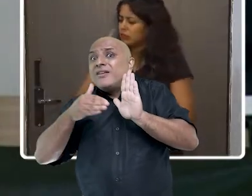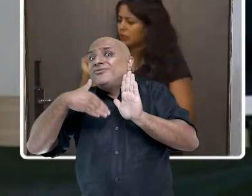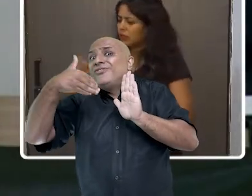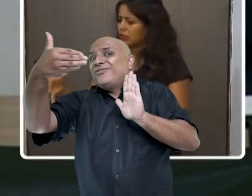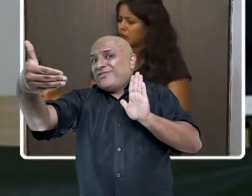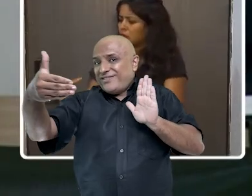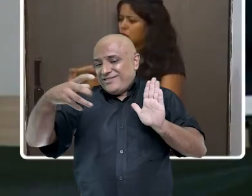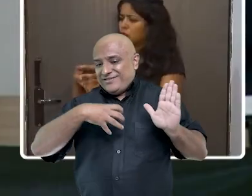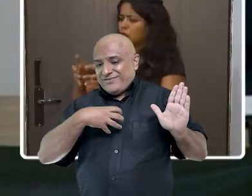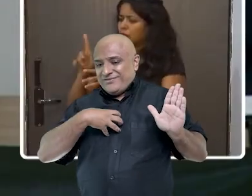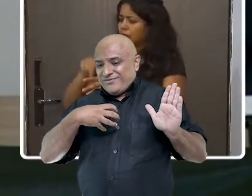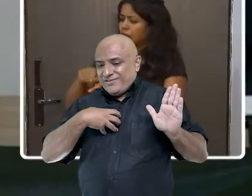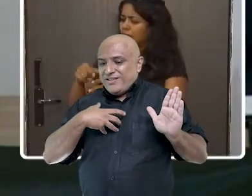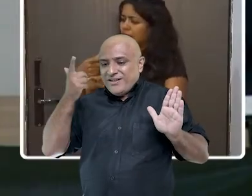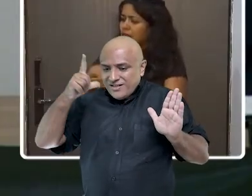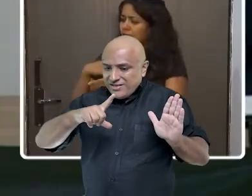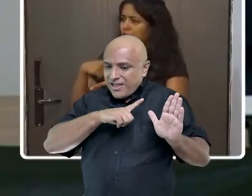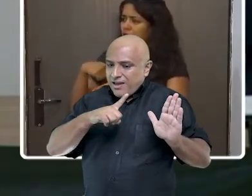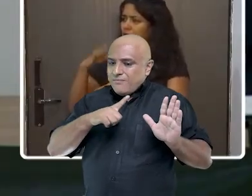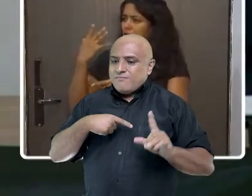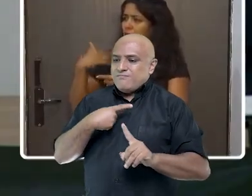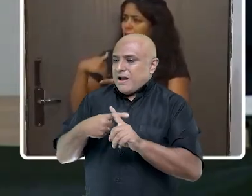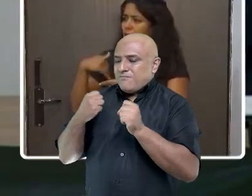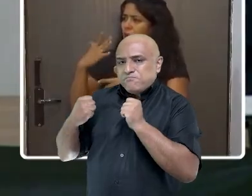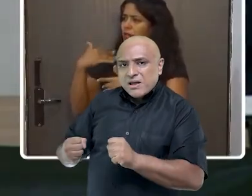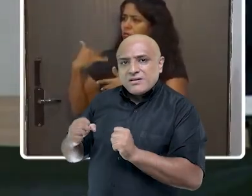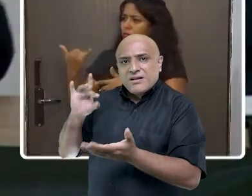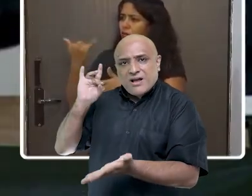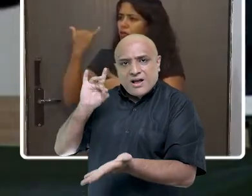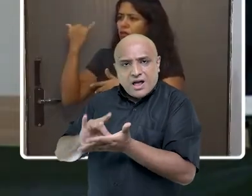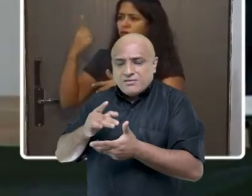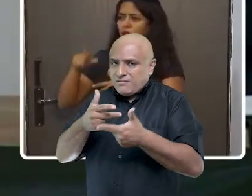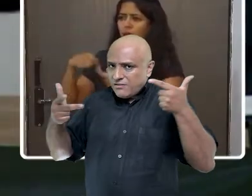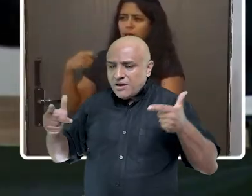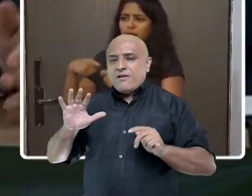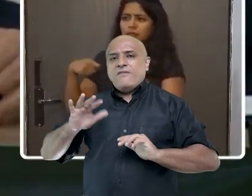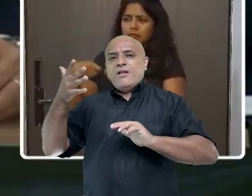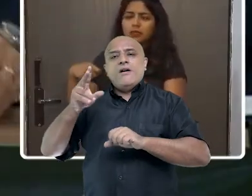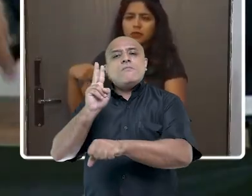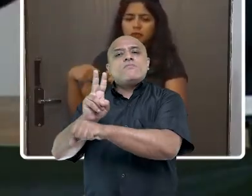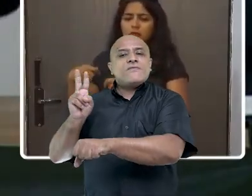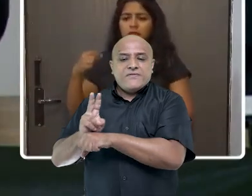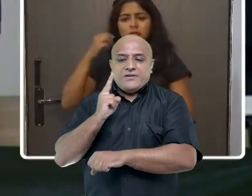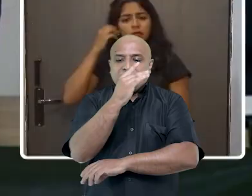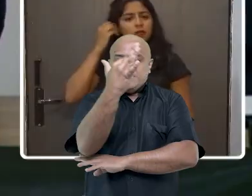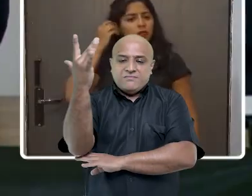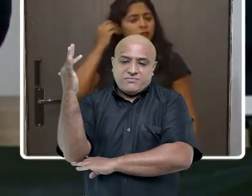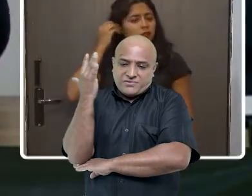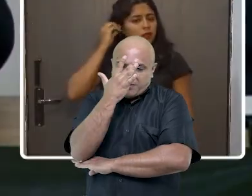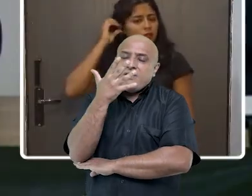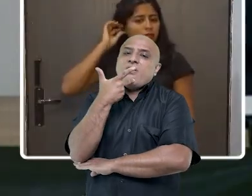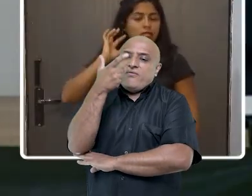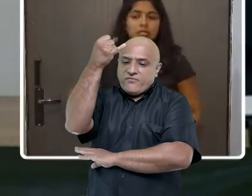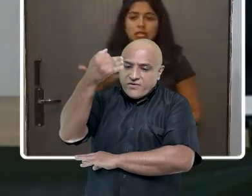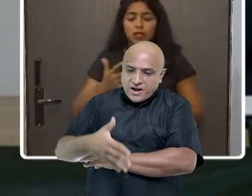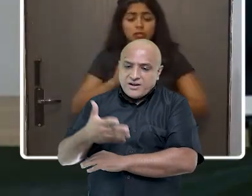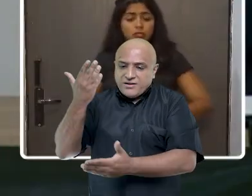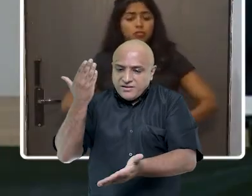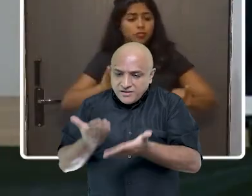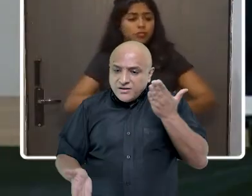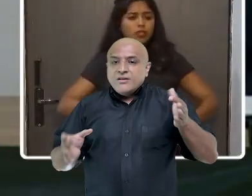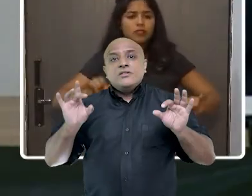da personalidade tem mais peso, naquele caso concreto, do que eventual preservação ambiental, e aí eu desdigo a própria